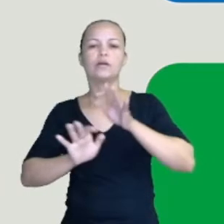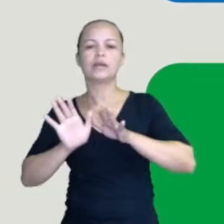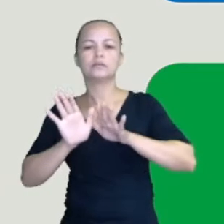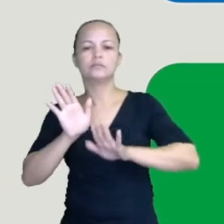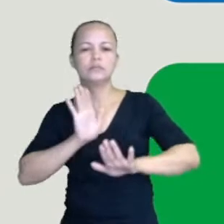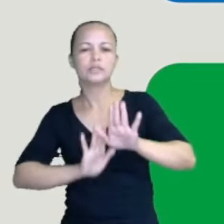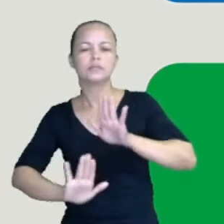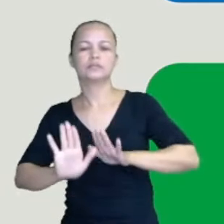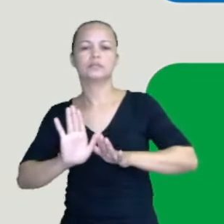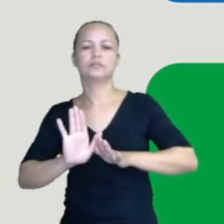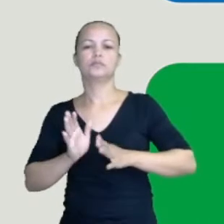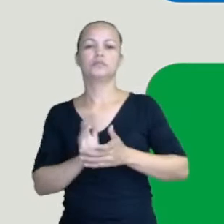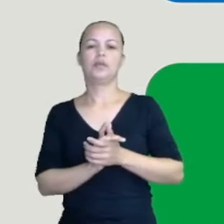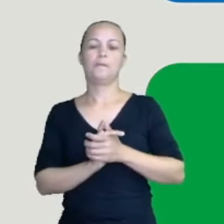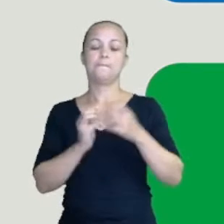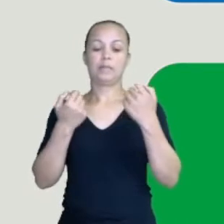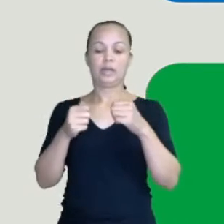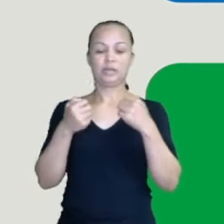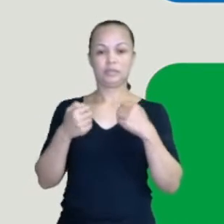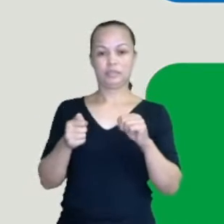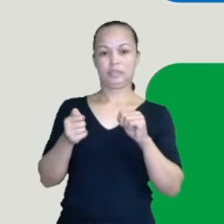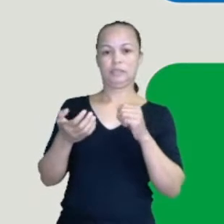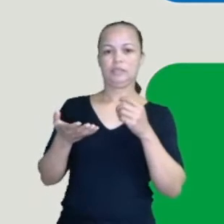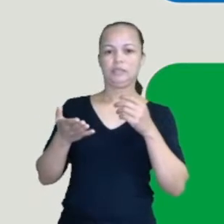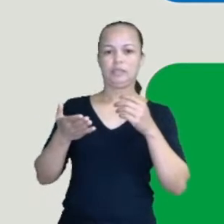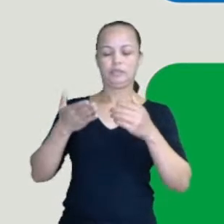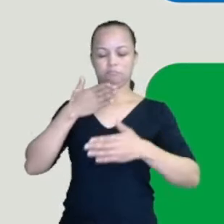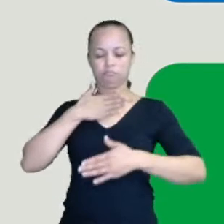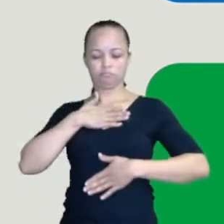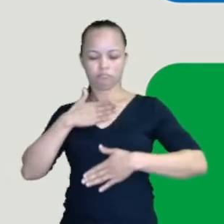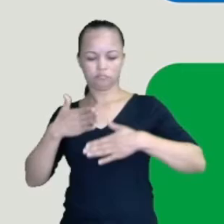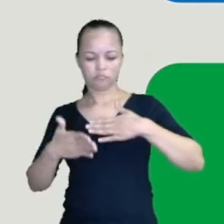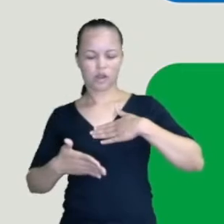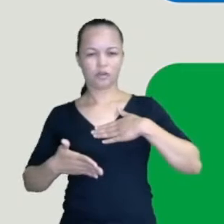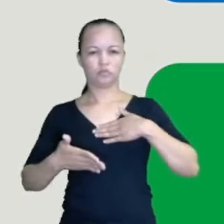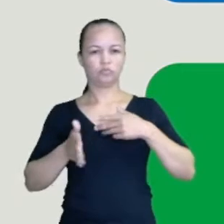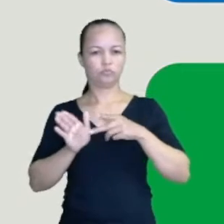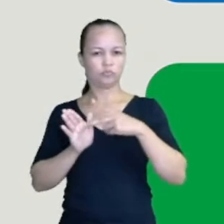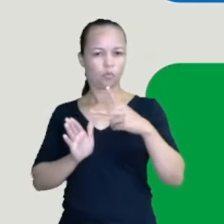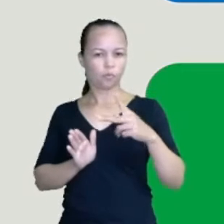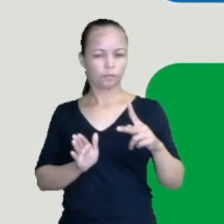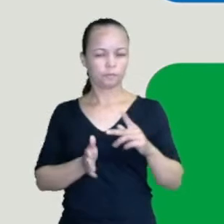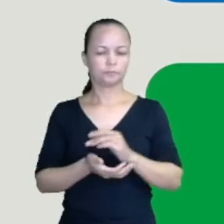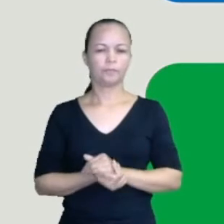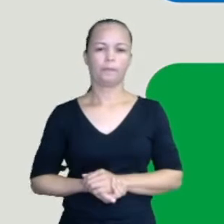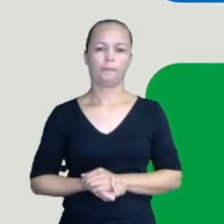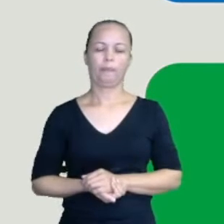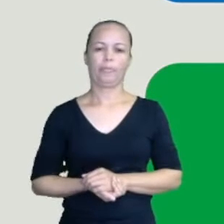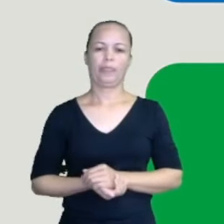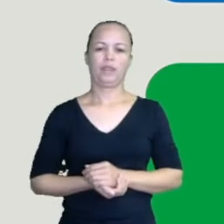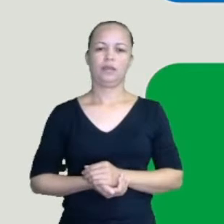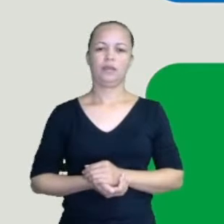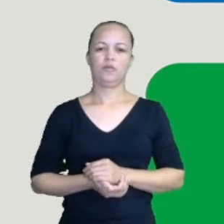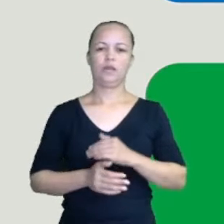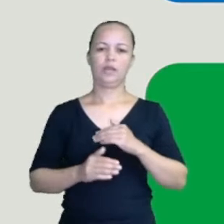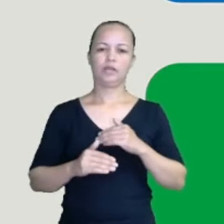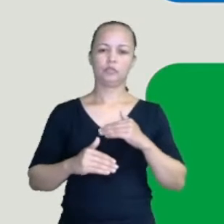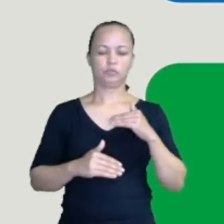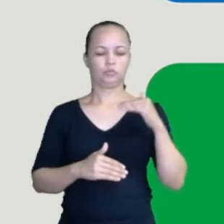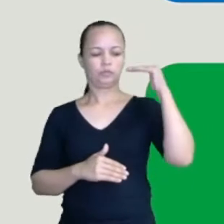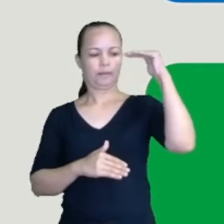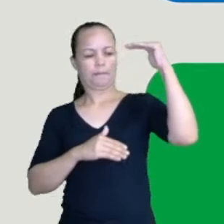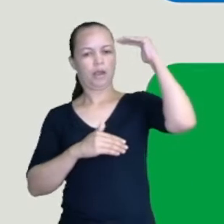espaço precisa ser interpretada através do corpo. É olhando o tamanho de si mesmo e